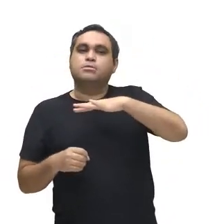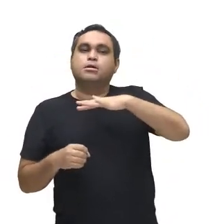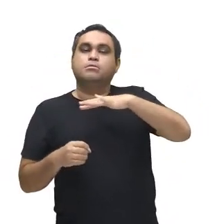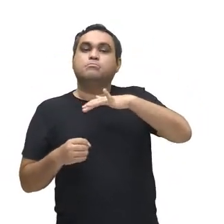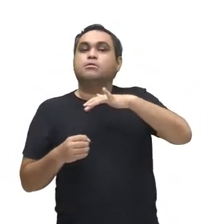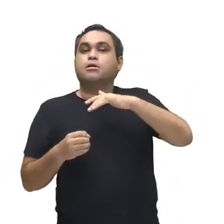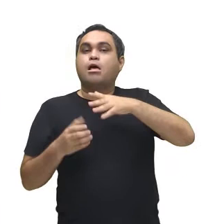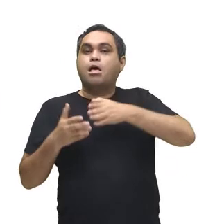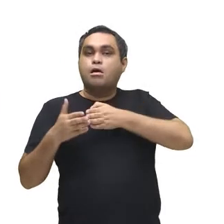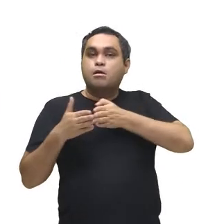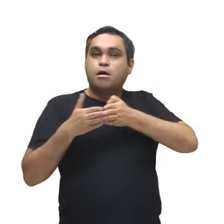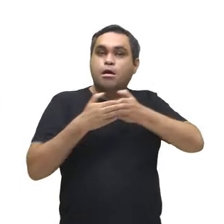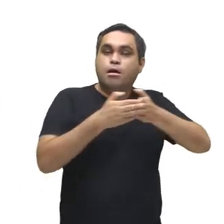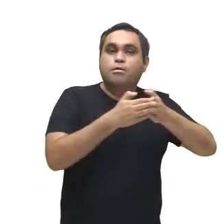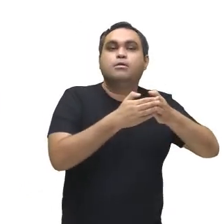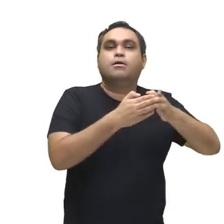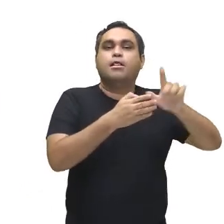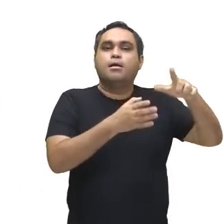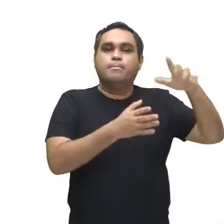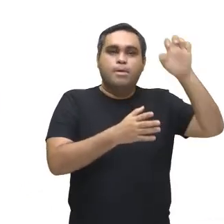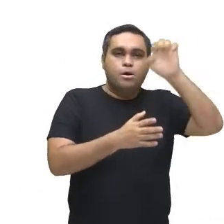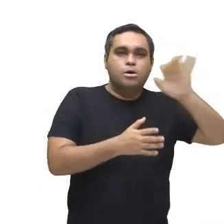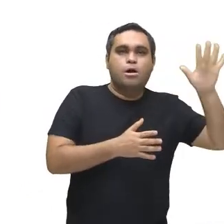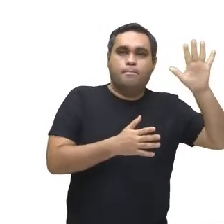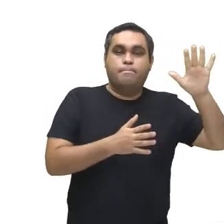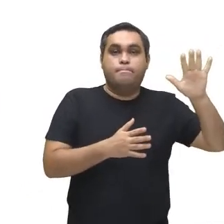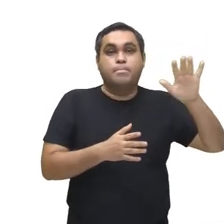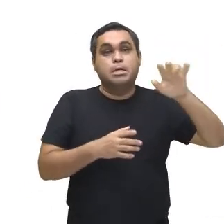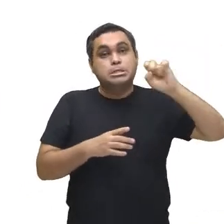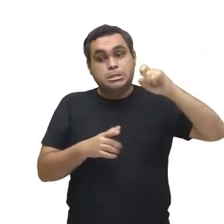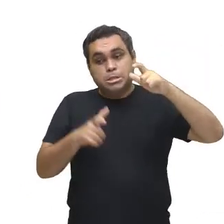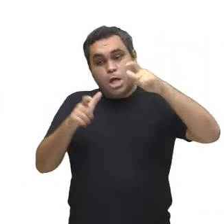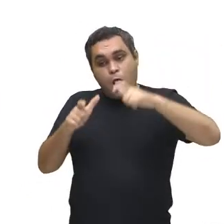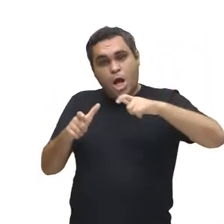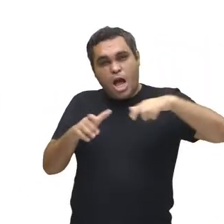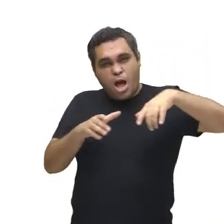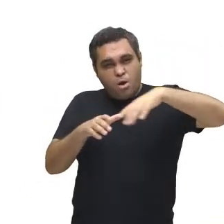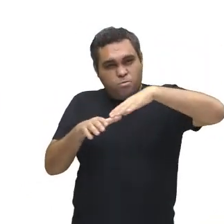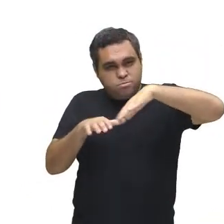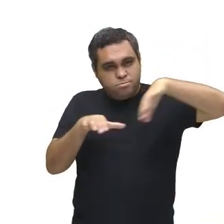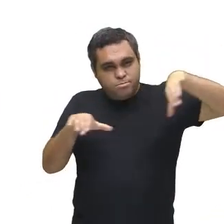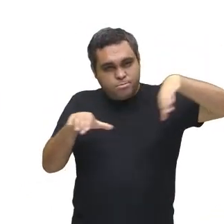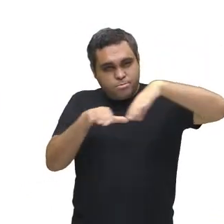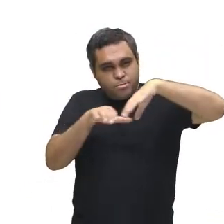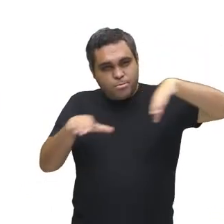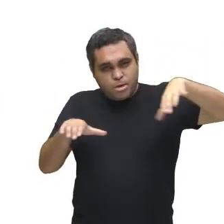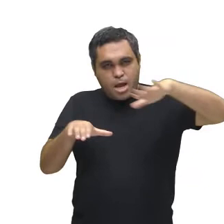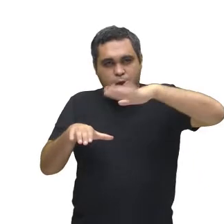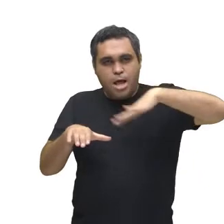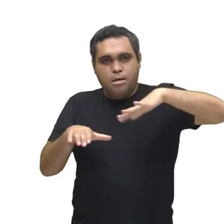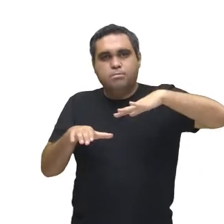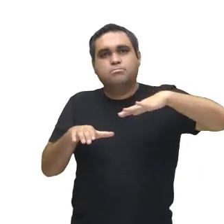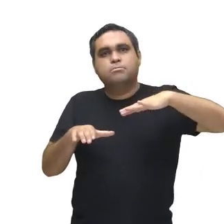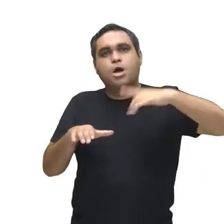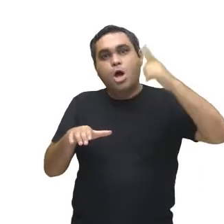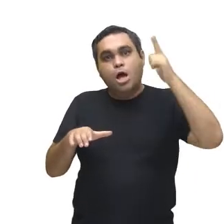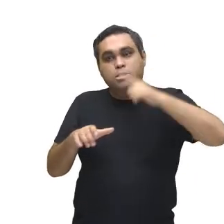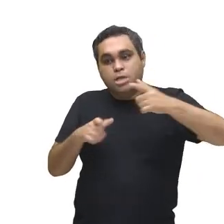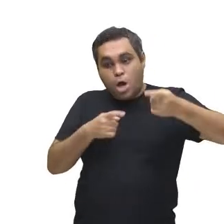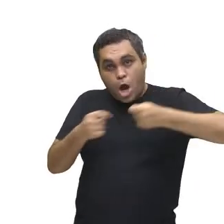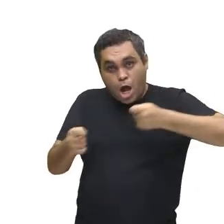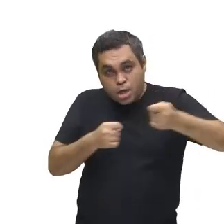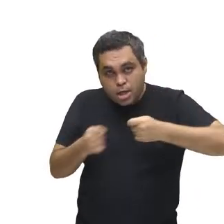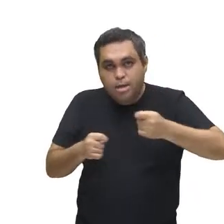que quem controlasse essa região poderia ter um lucro exorbitante na exploração do petróleo, e esse